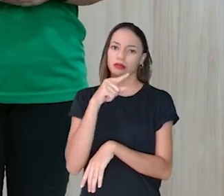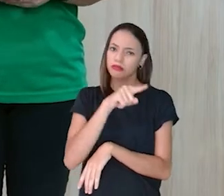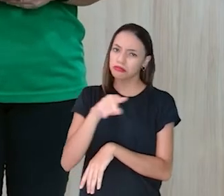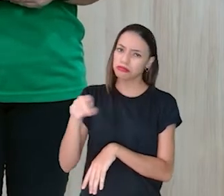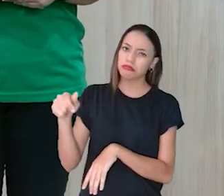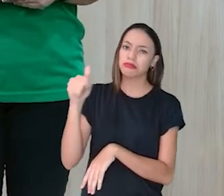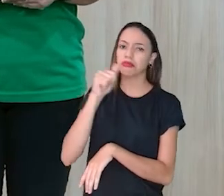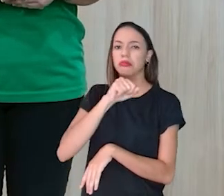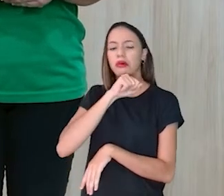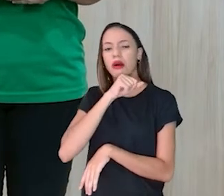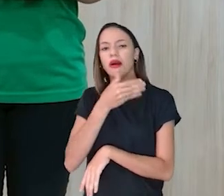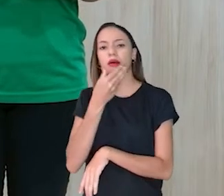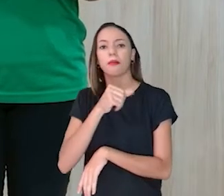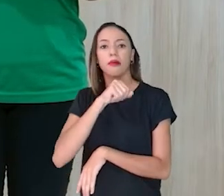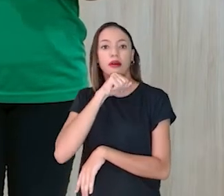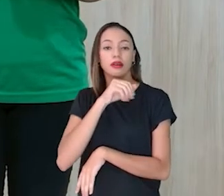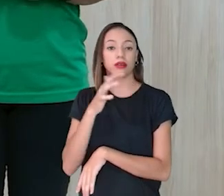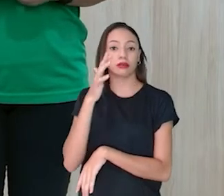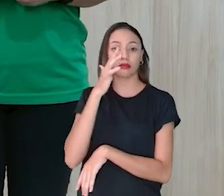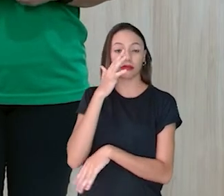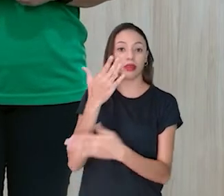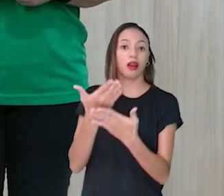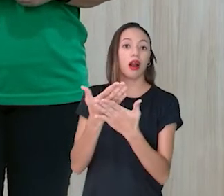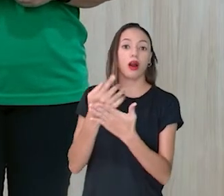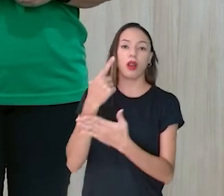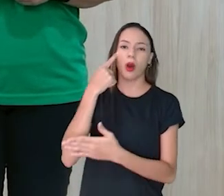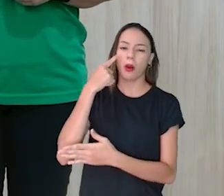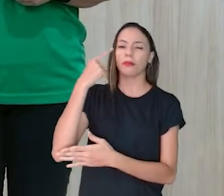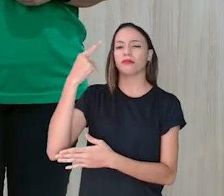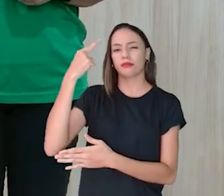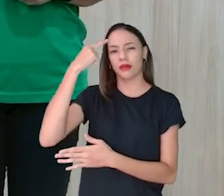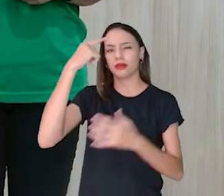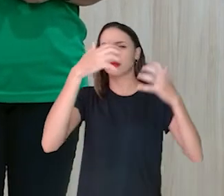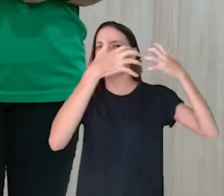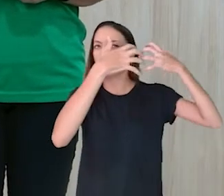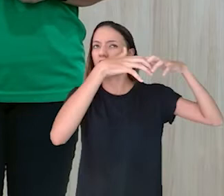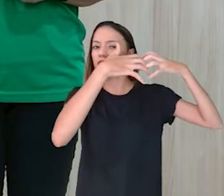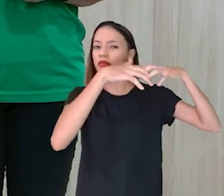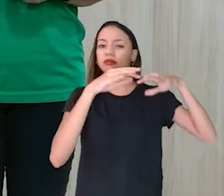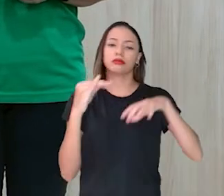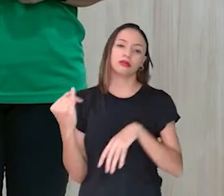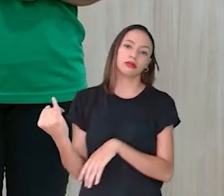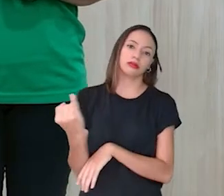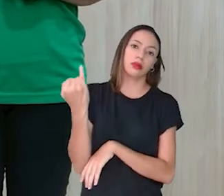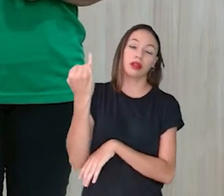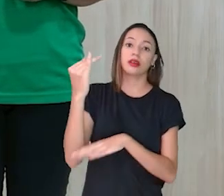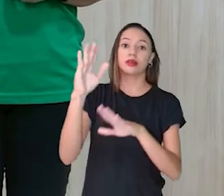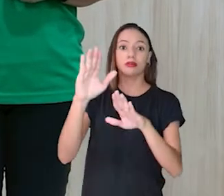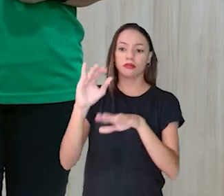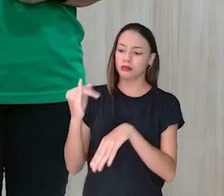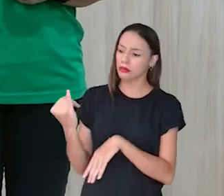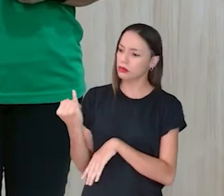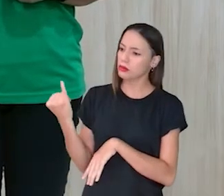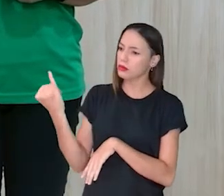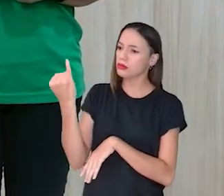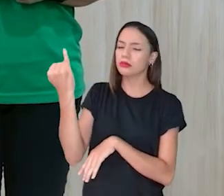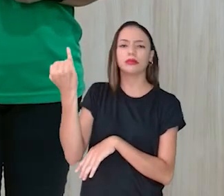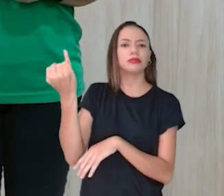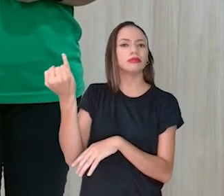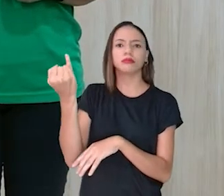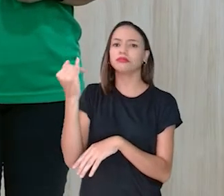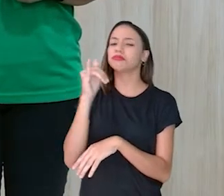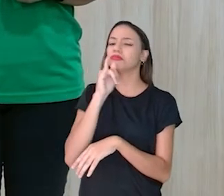mãe que está me assistindo, pense um pouco sobre isso, reflita da importância, se é tão importante assim,